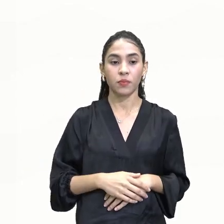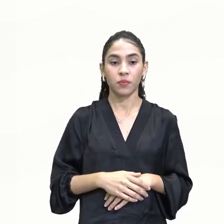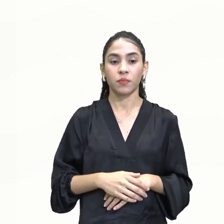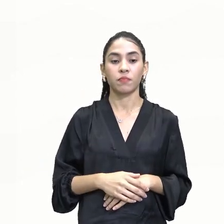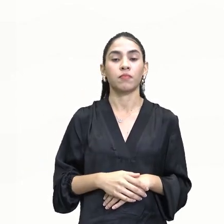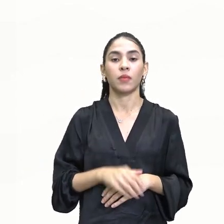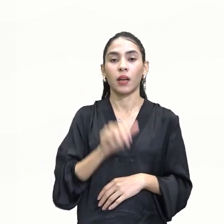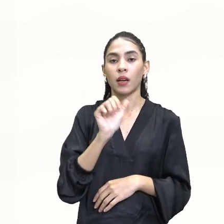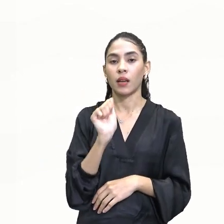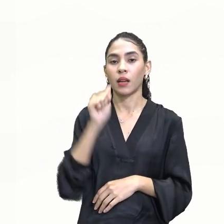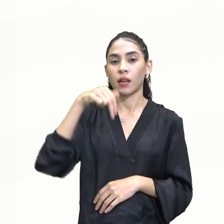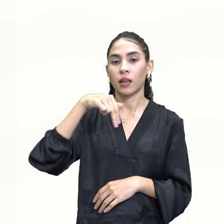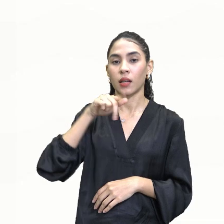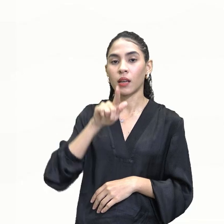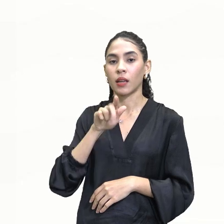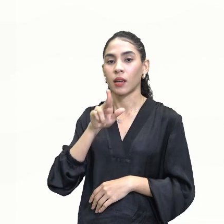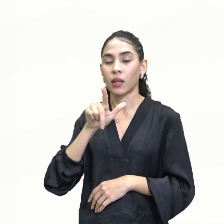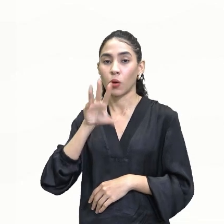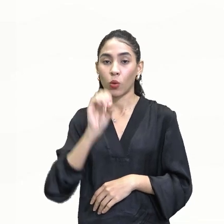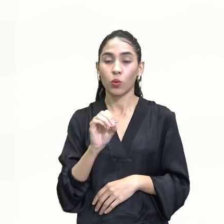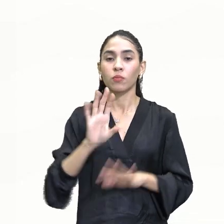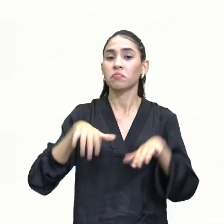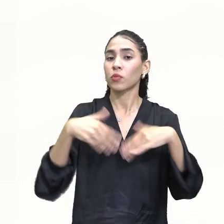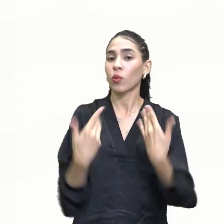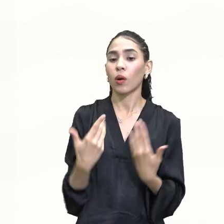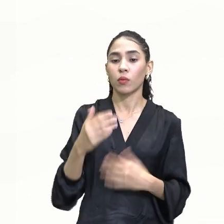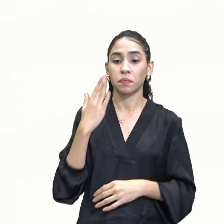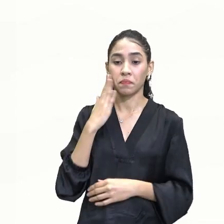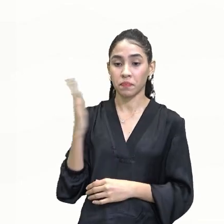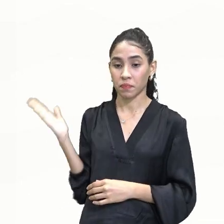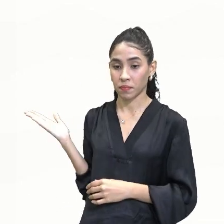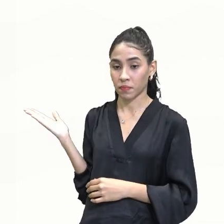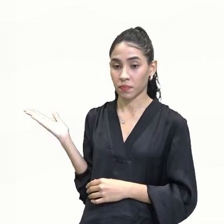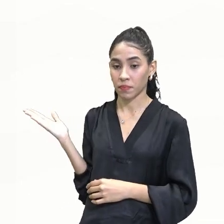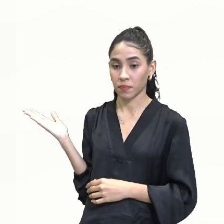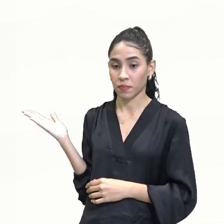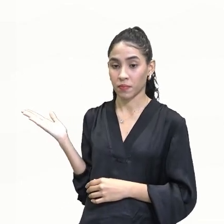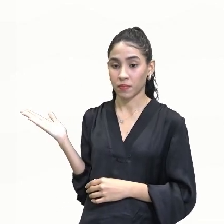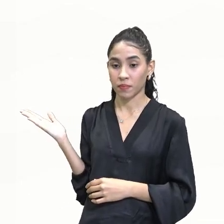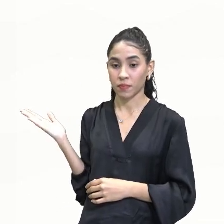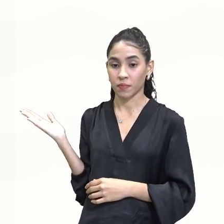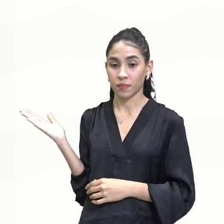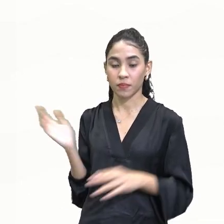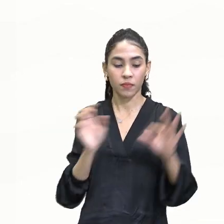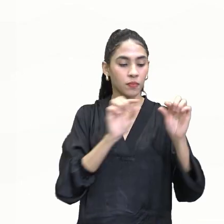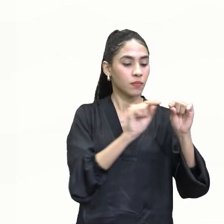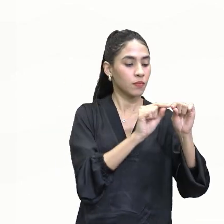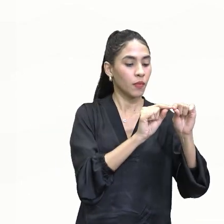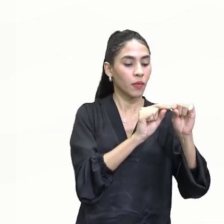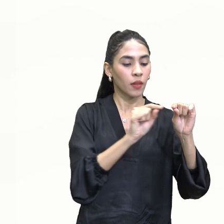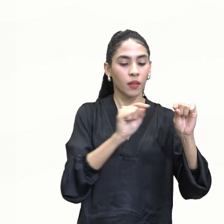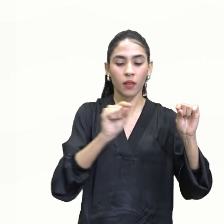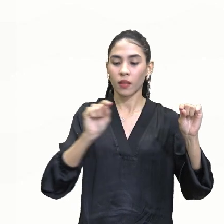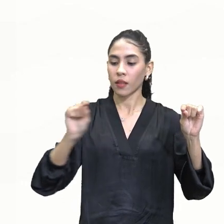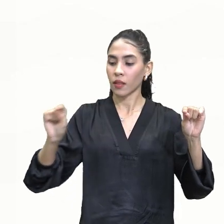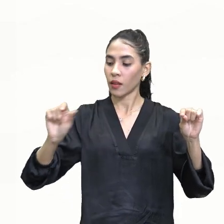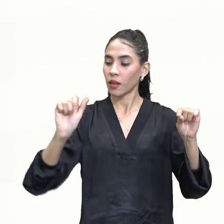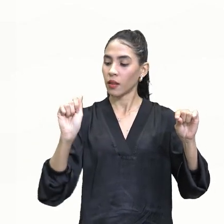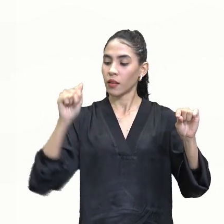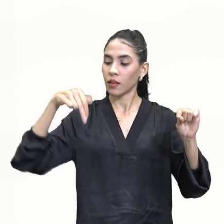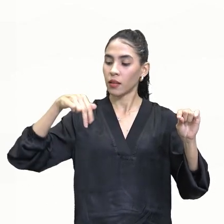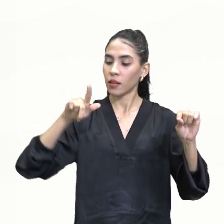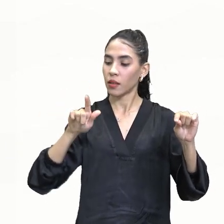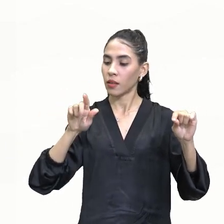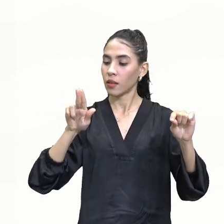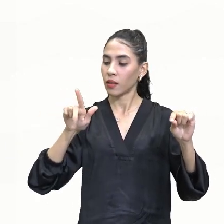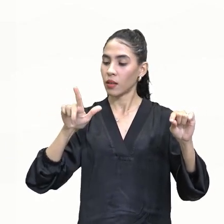os ângulos. Quais são os ângulos? Os ângulos são esses que estão representados aqui no eixo horizontal. Mas